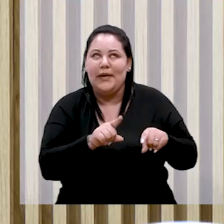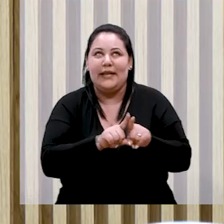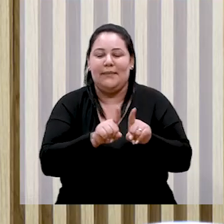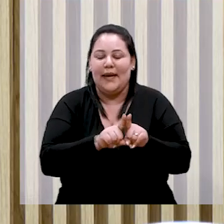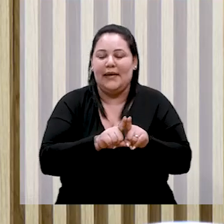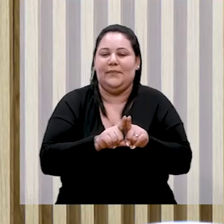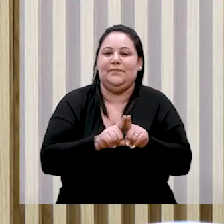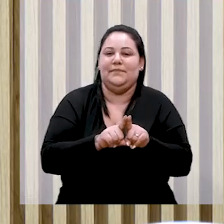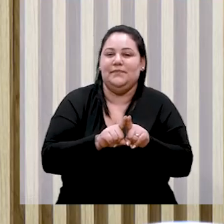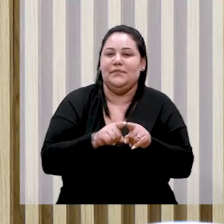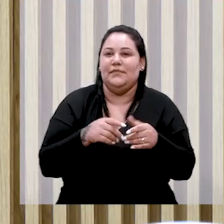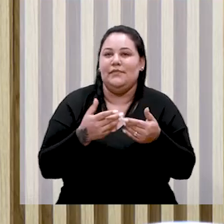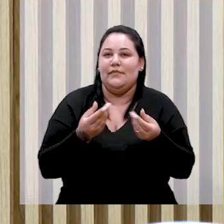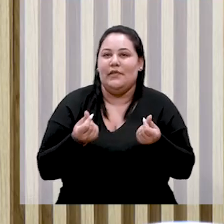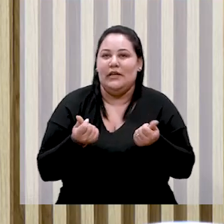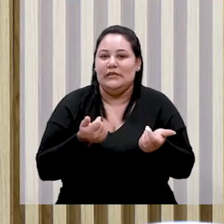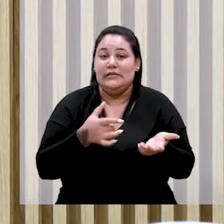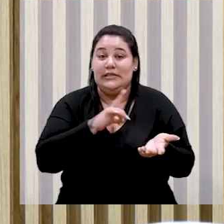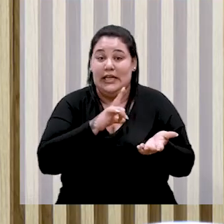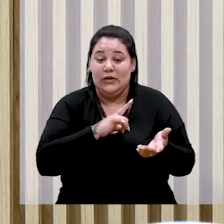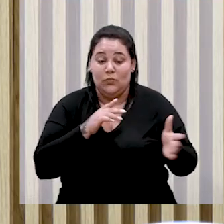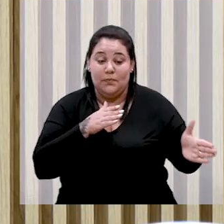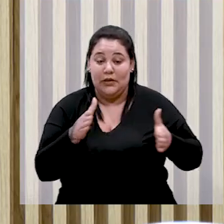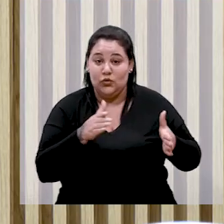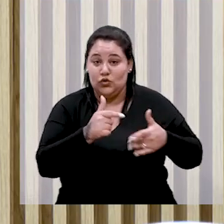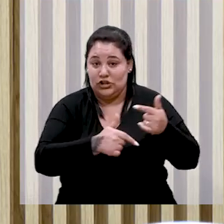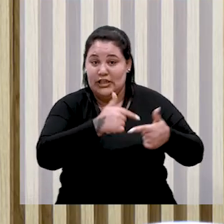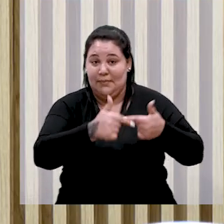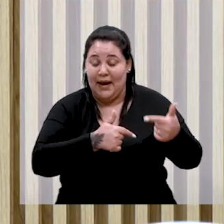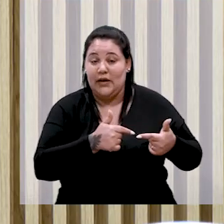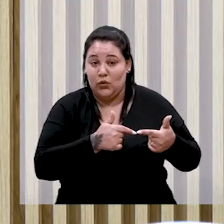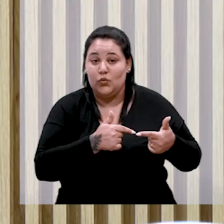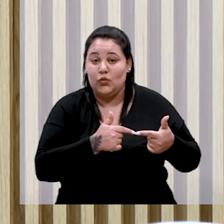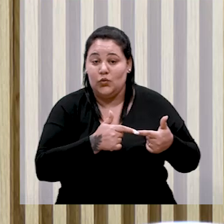sobre termos... uma